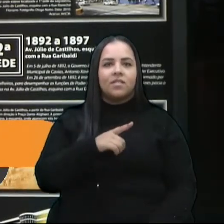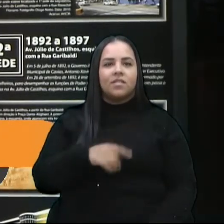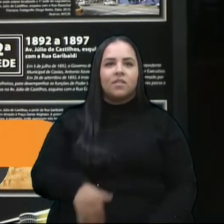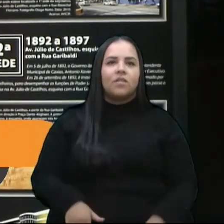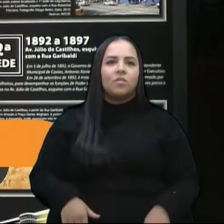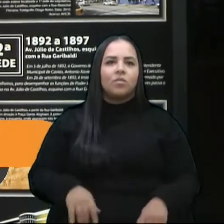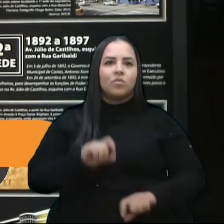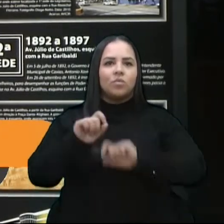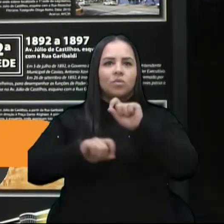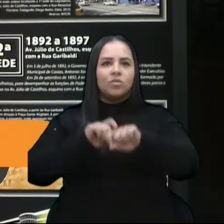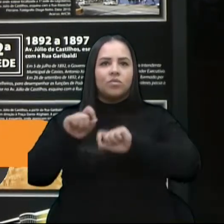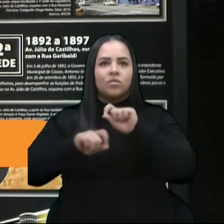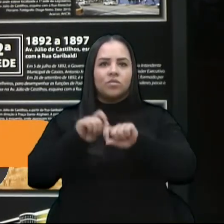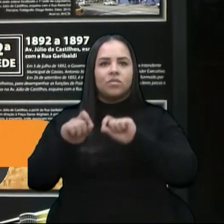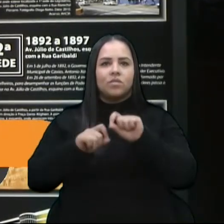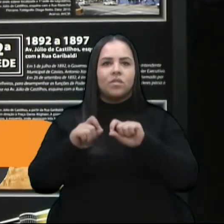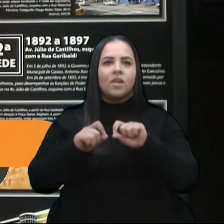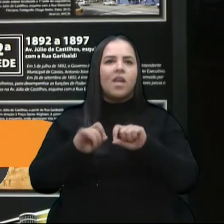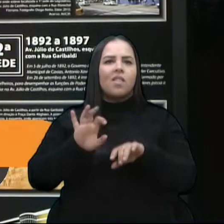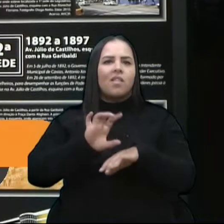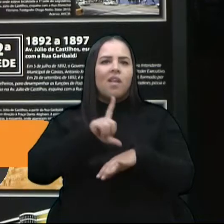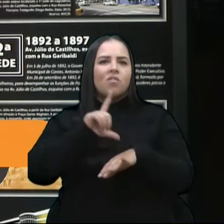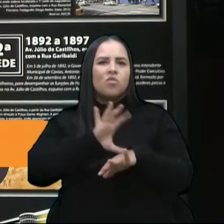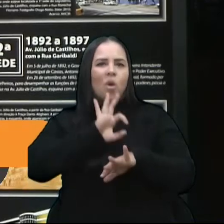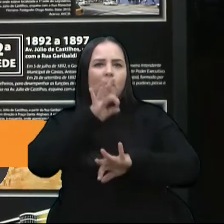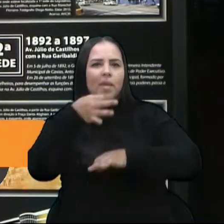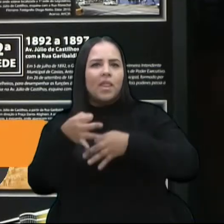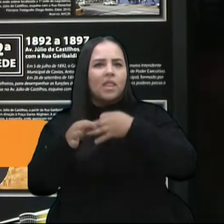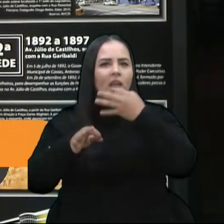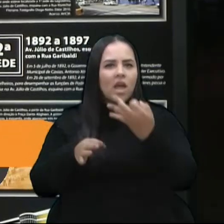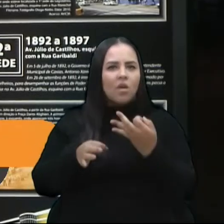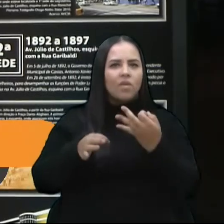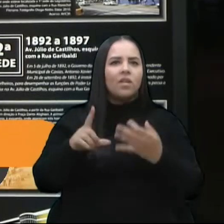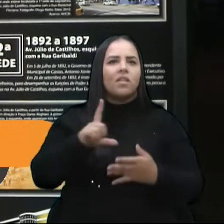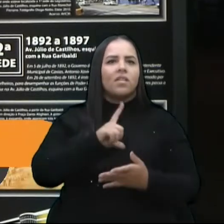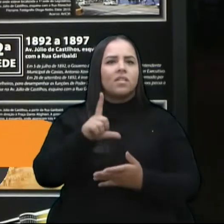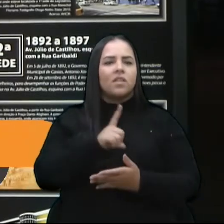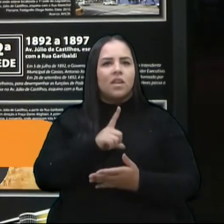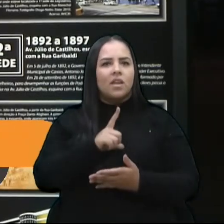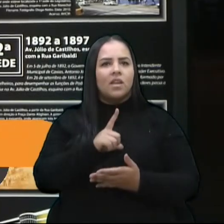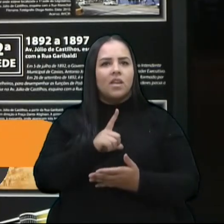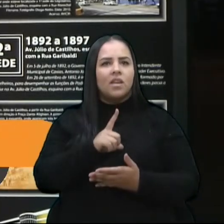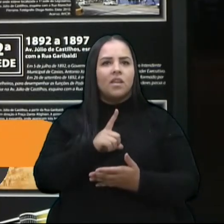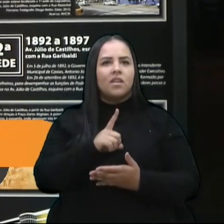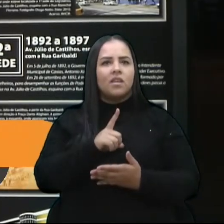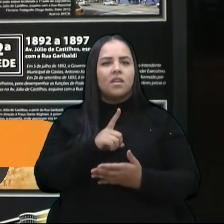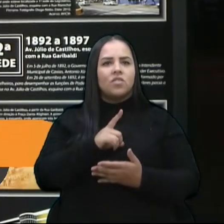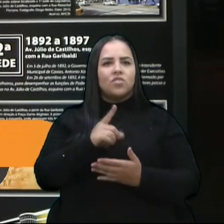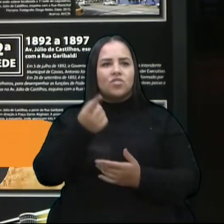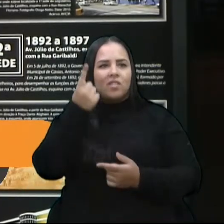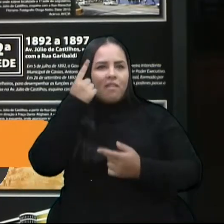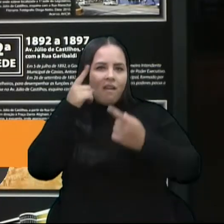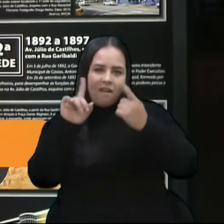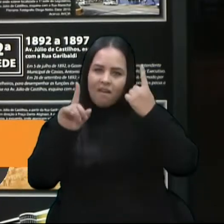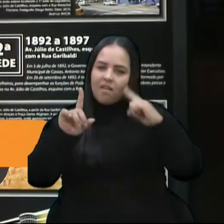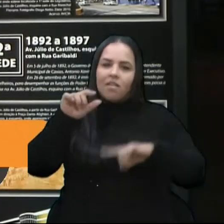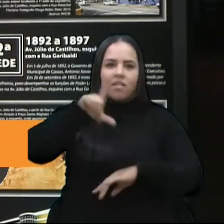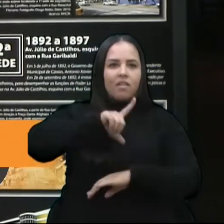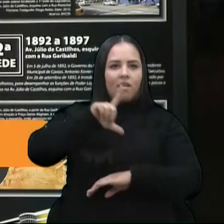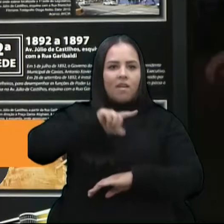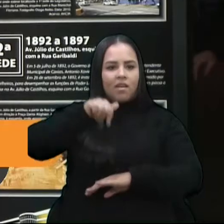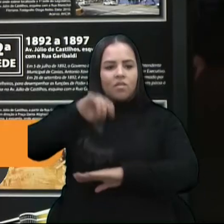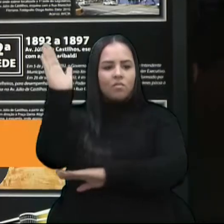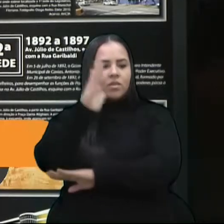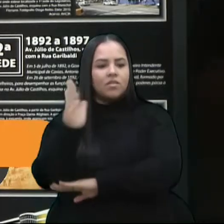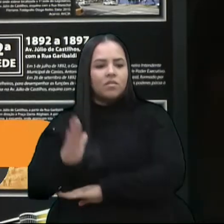parte opinativa, há uma discussão que descamba para o âmbito ideológico no Brasil, e eu gostaria